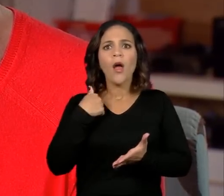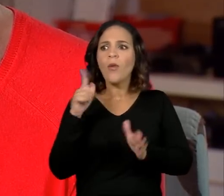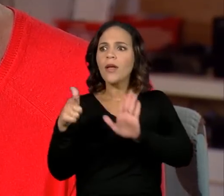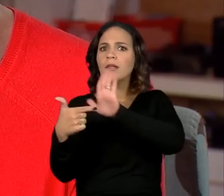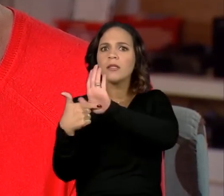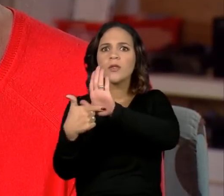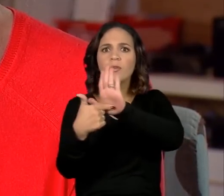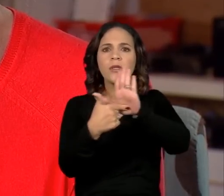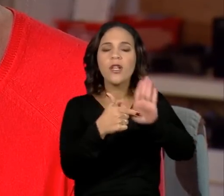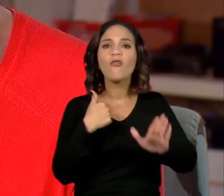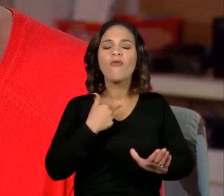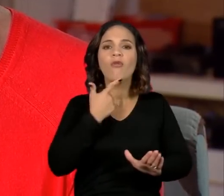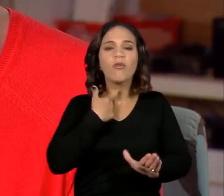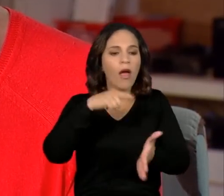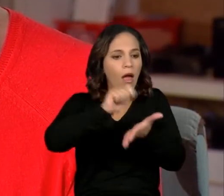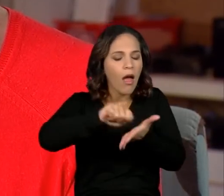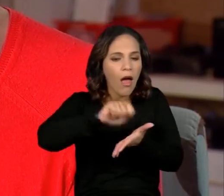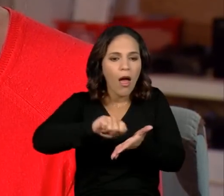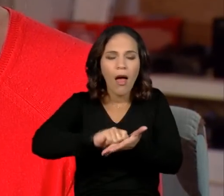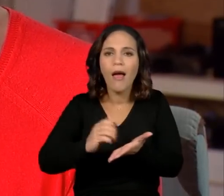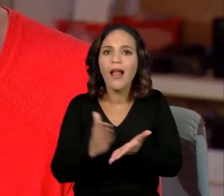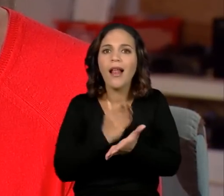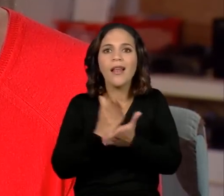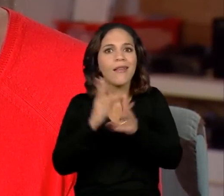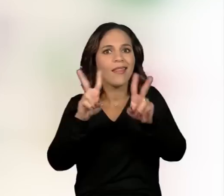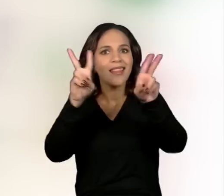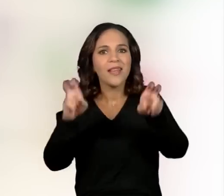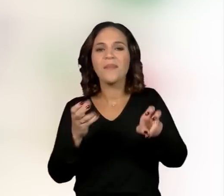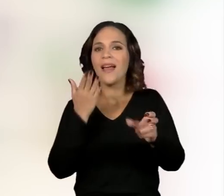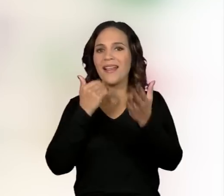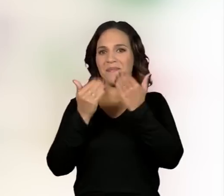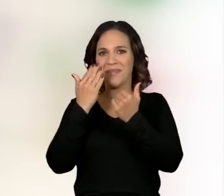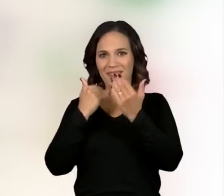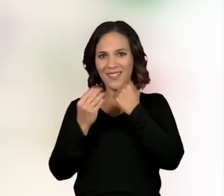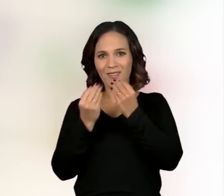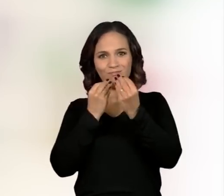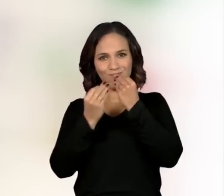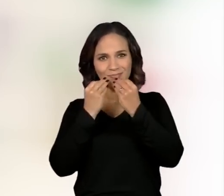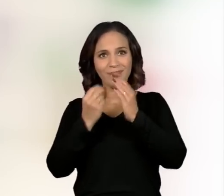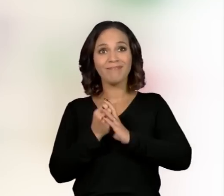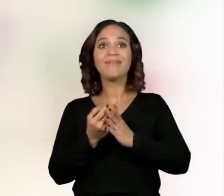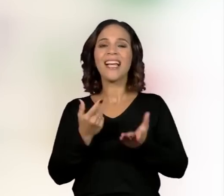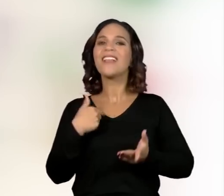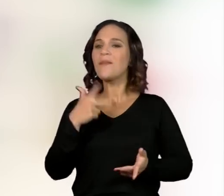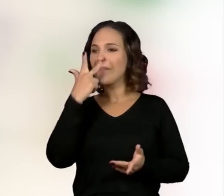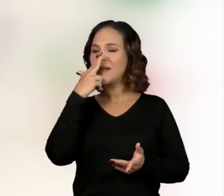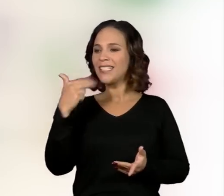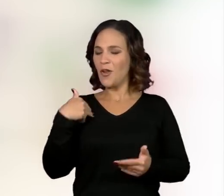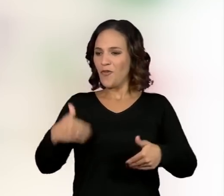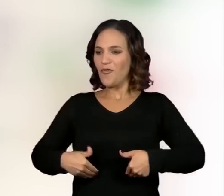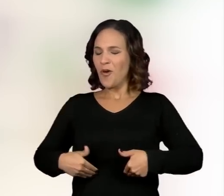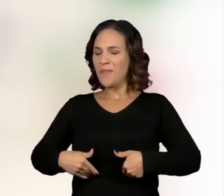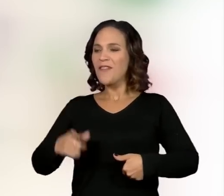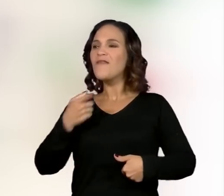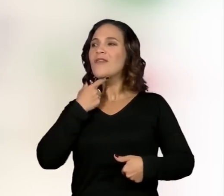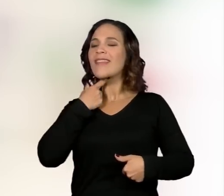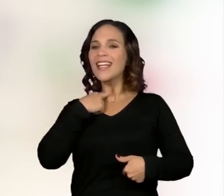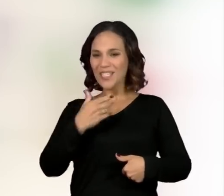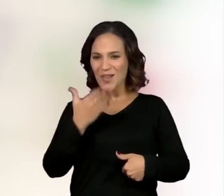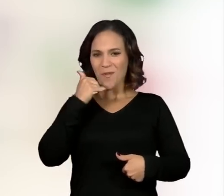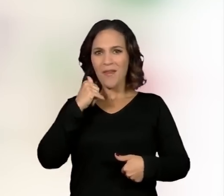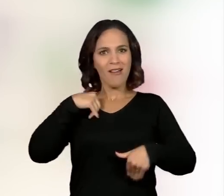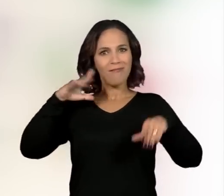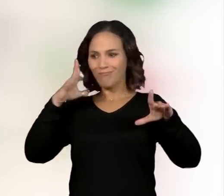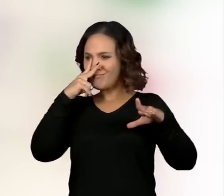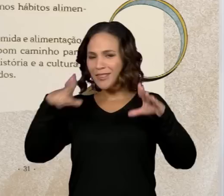exposição e estou louca para escrever um livro sobre alimentação. Aí a gente juntou a fome com a vontade de comer e começamos